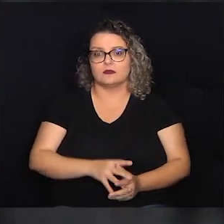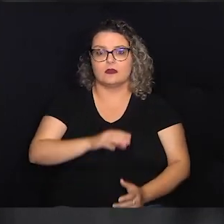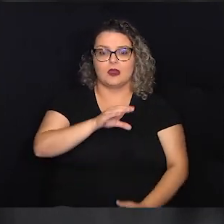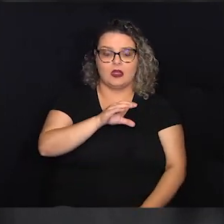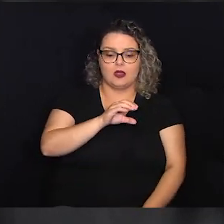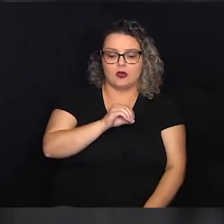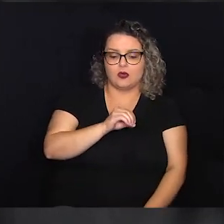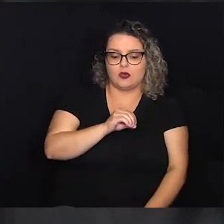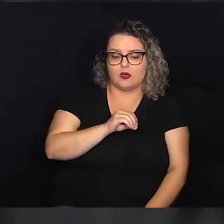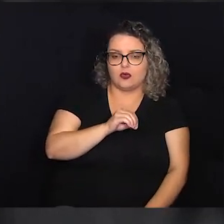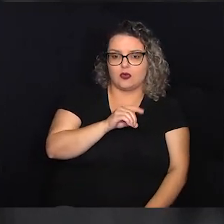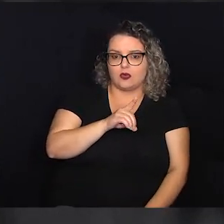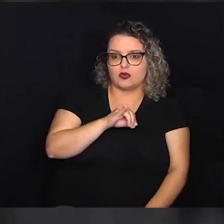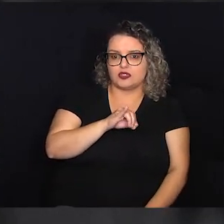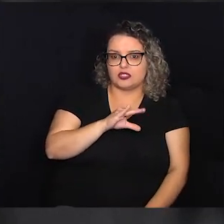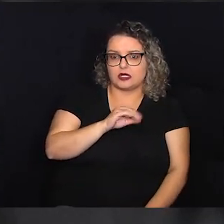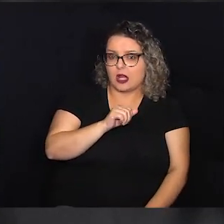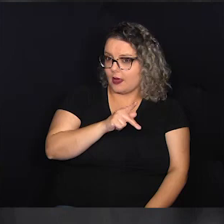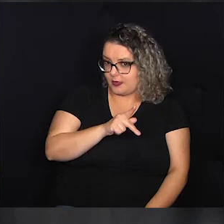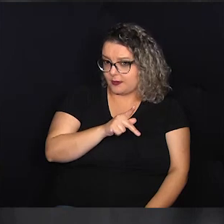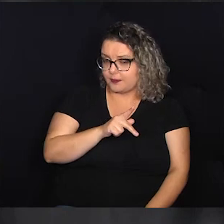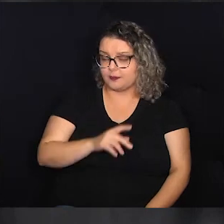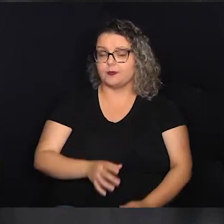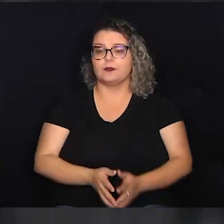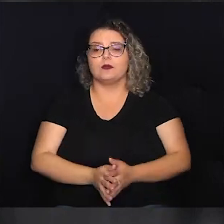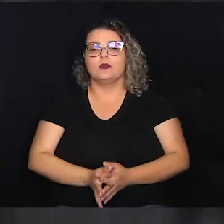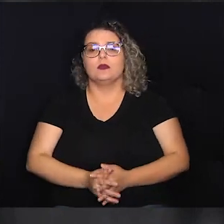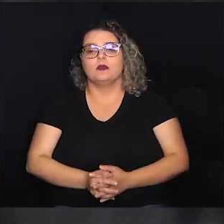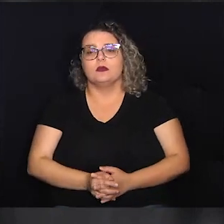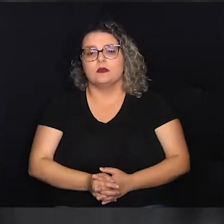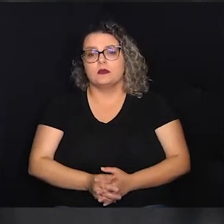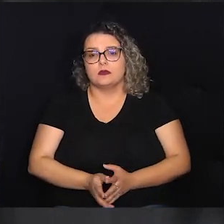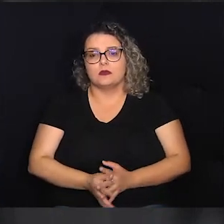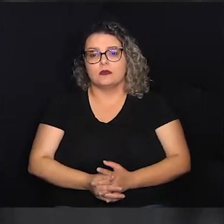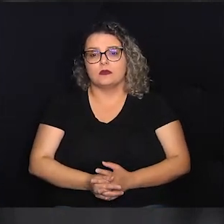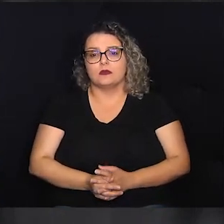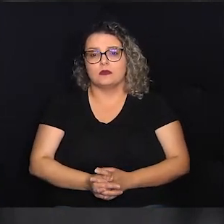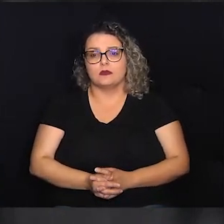né, na Coticap e